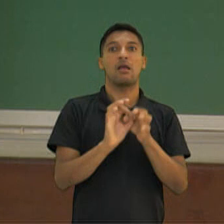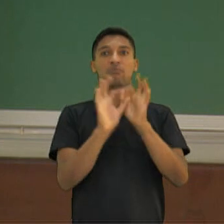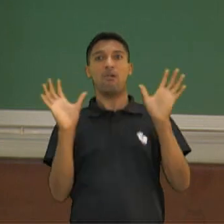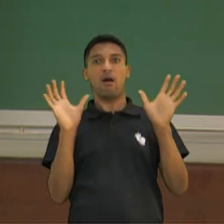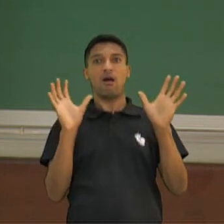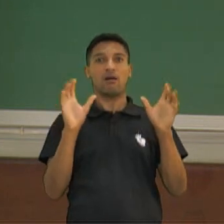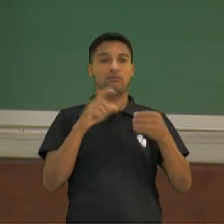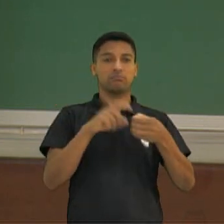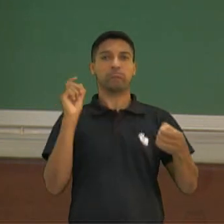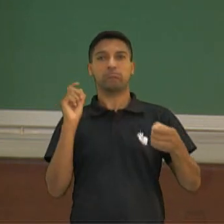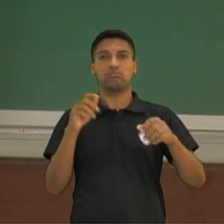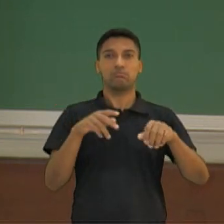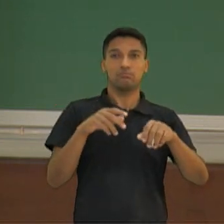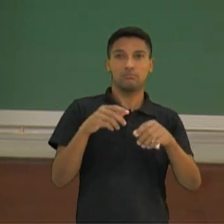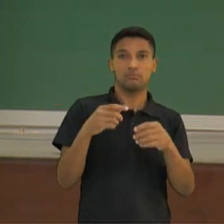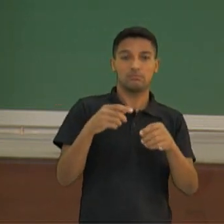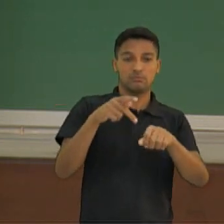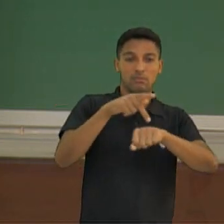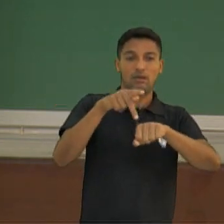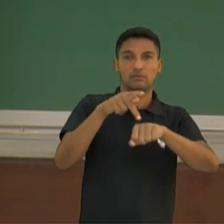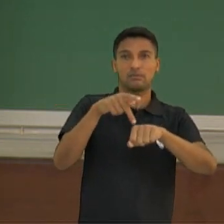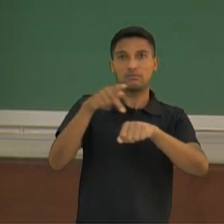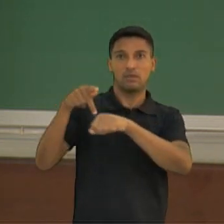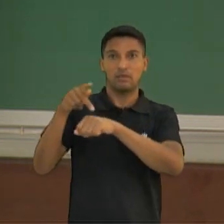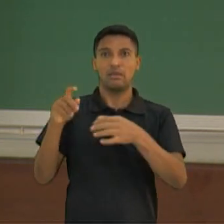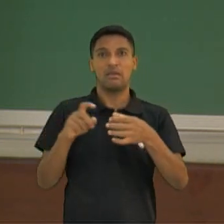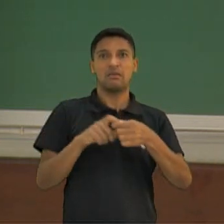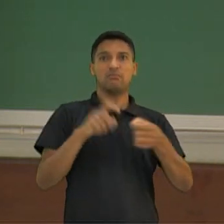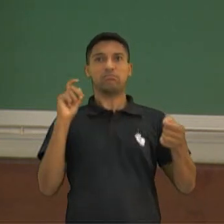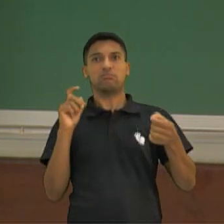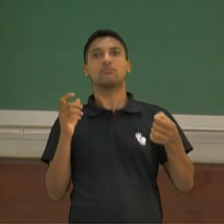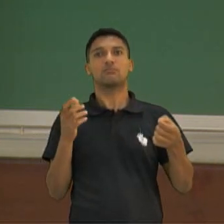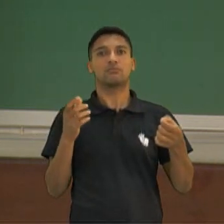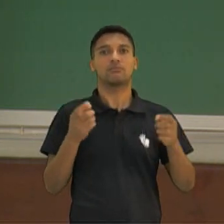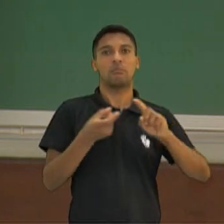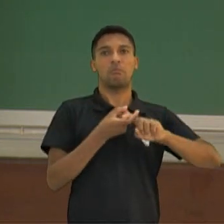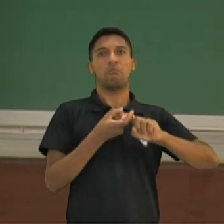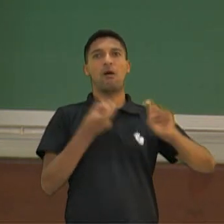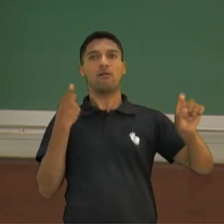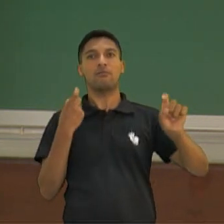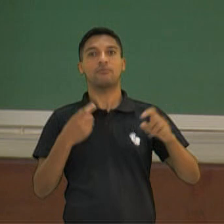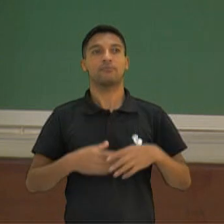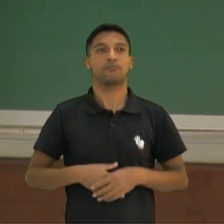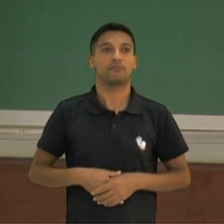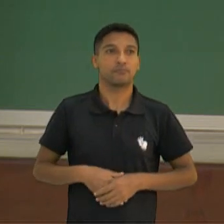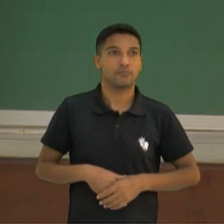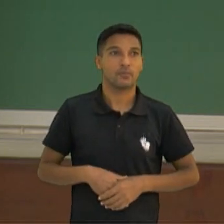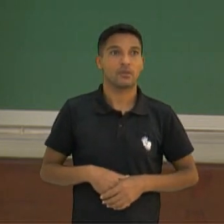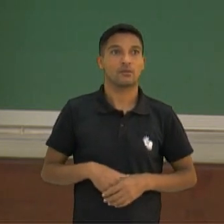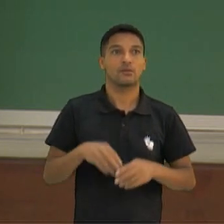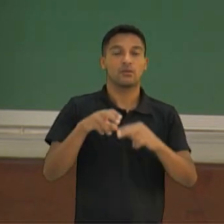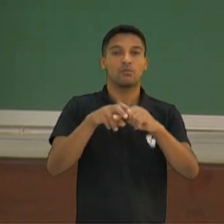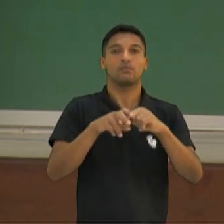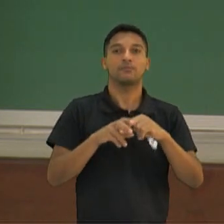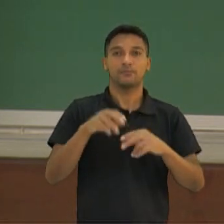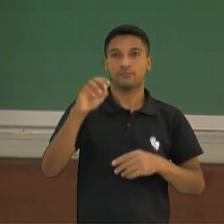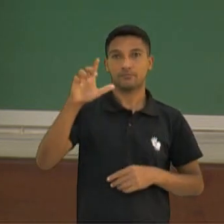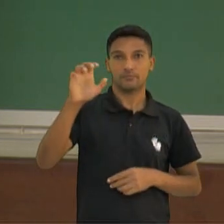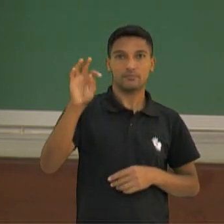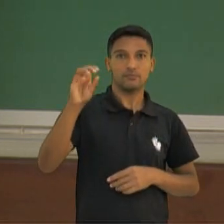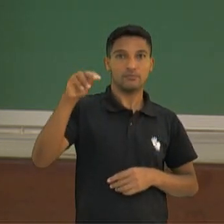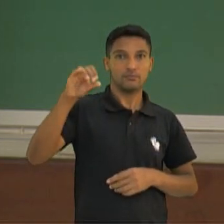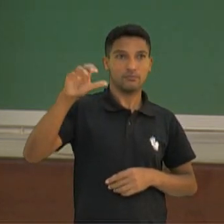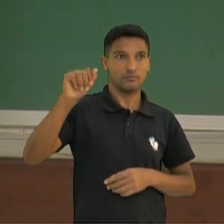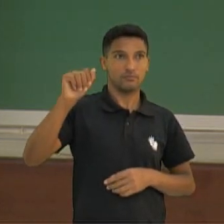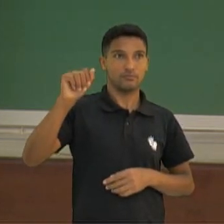ali nessa parte muito grande. Então, esses protestos anti-imigrantes, lá na Letônia, que começaram a dominar as ruas,